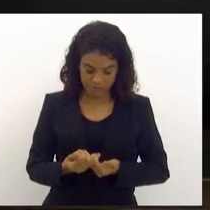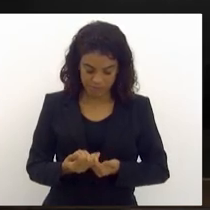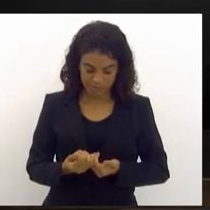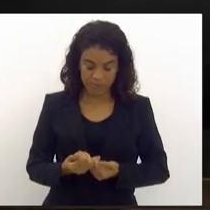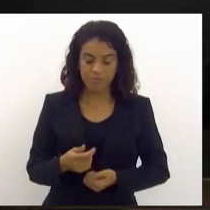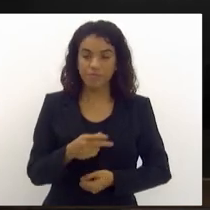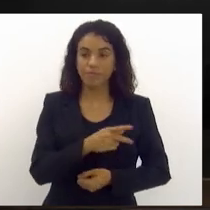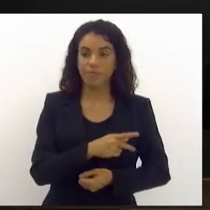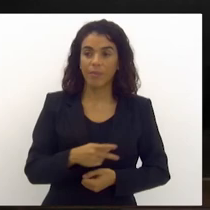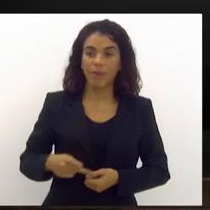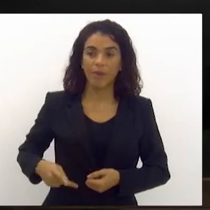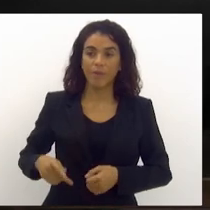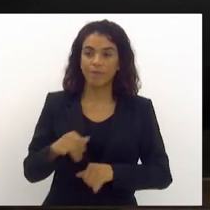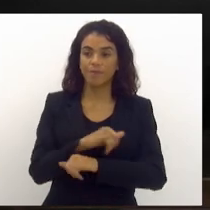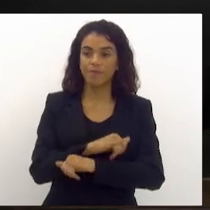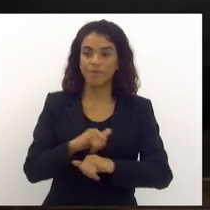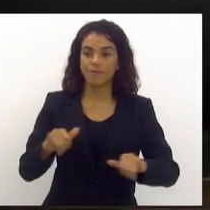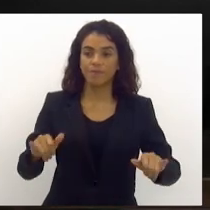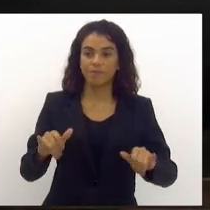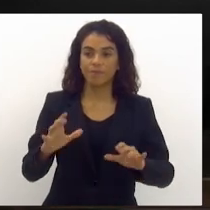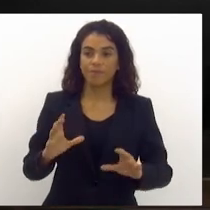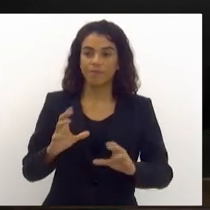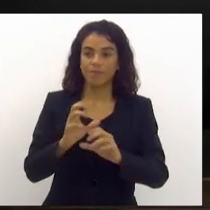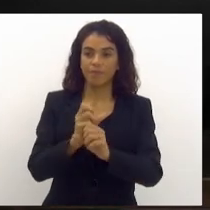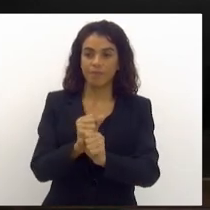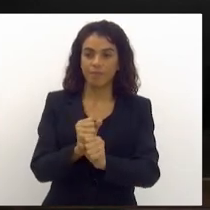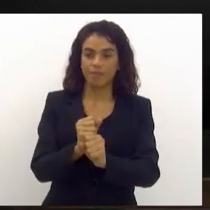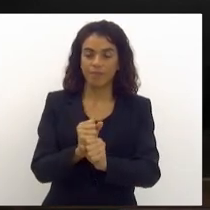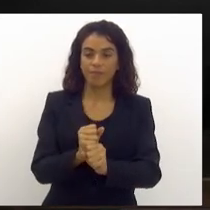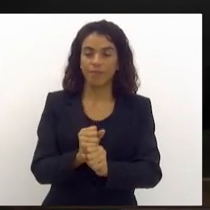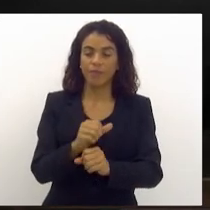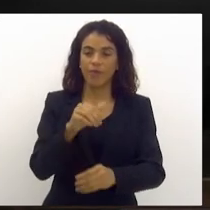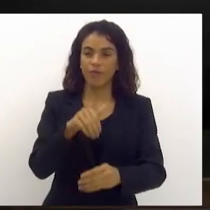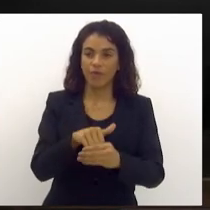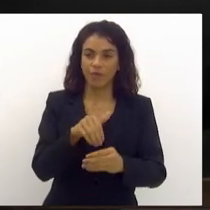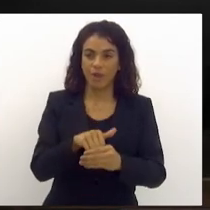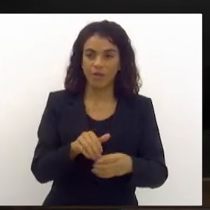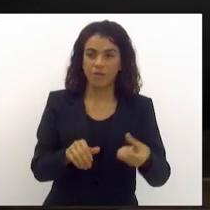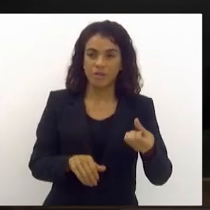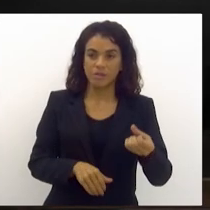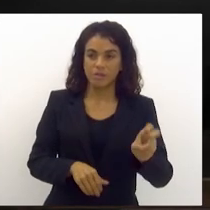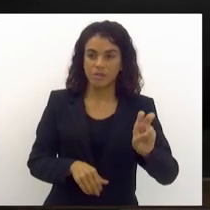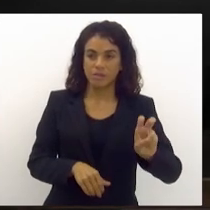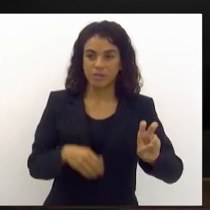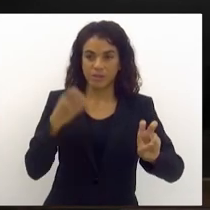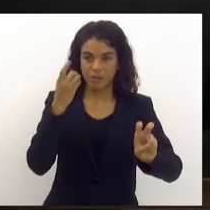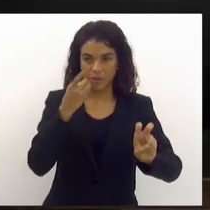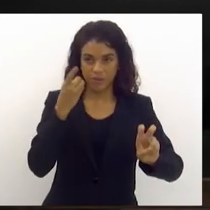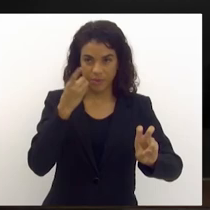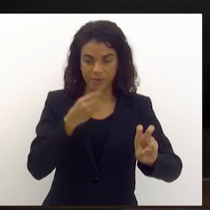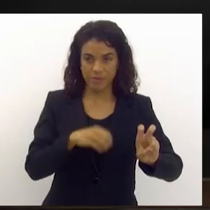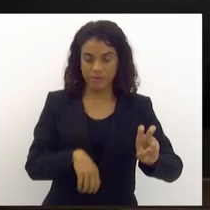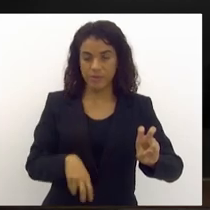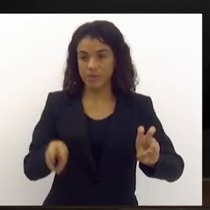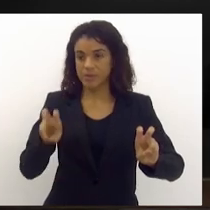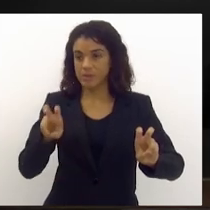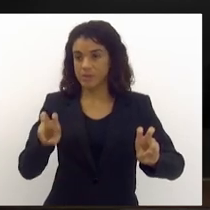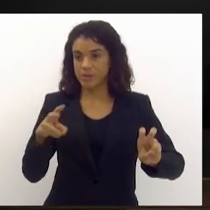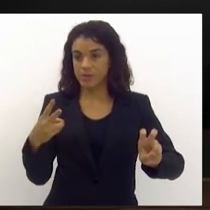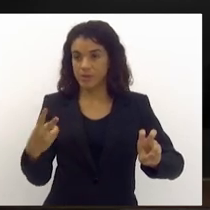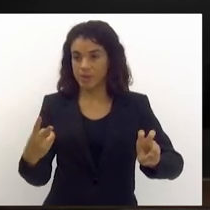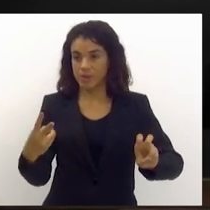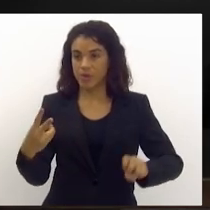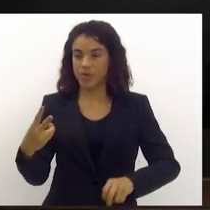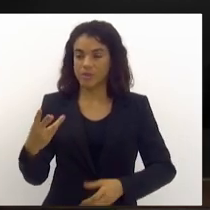A presidência proclama o resultado. Votaram 65 deputados, 52